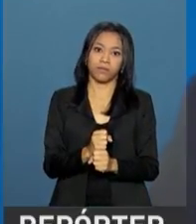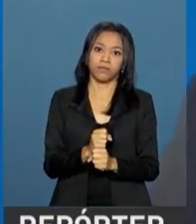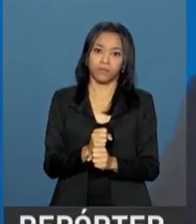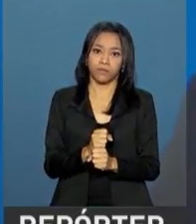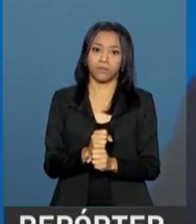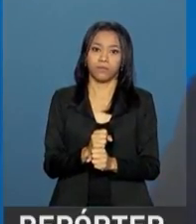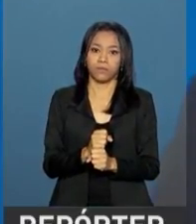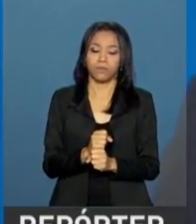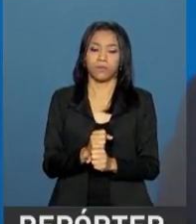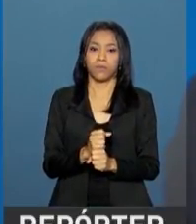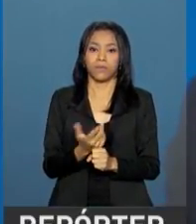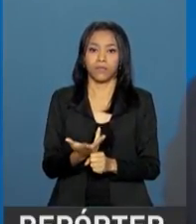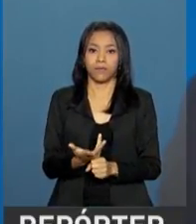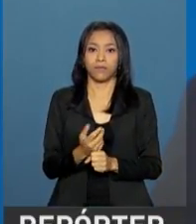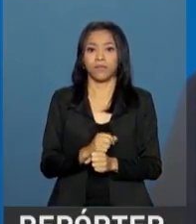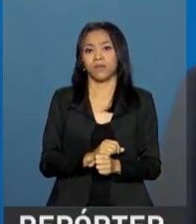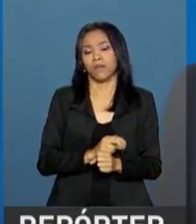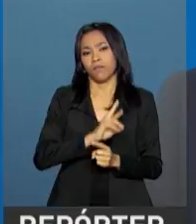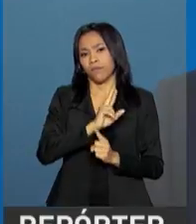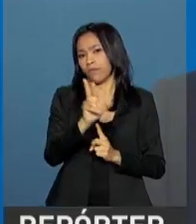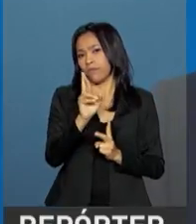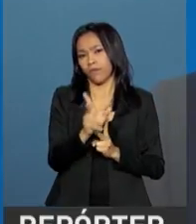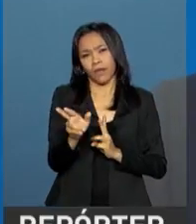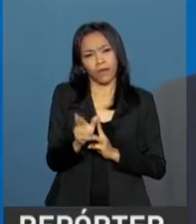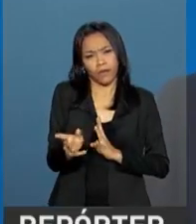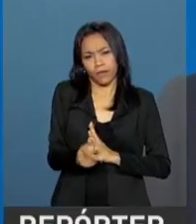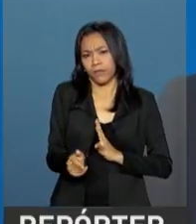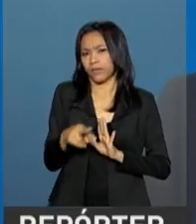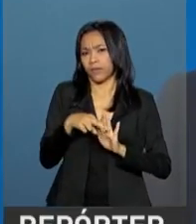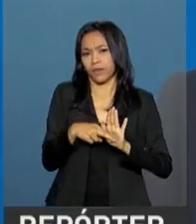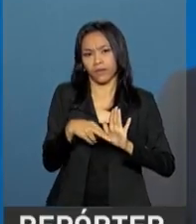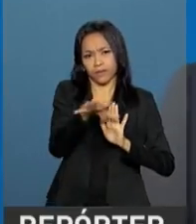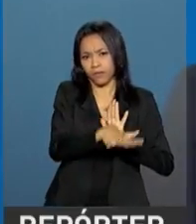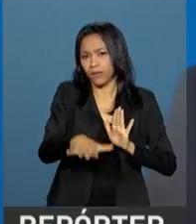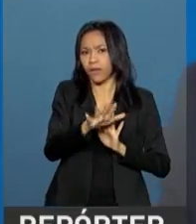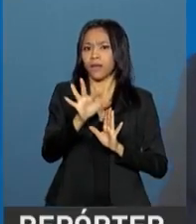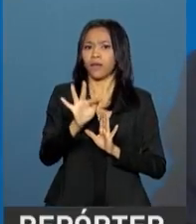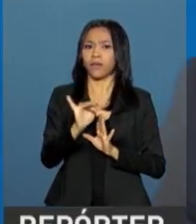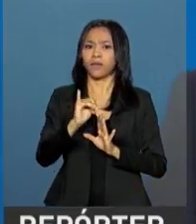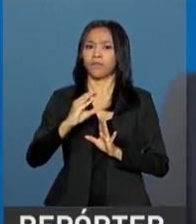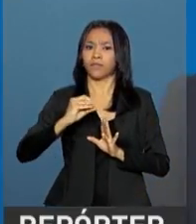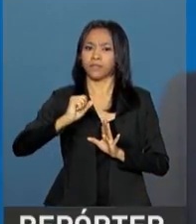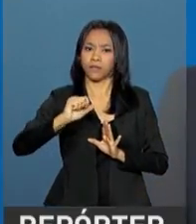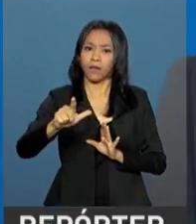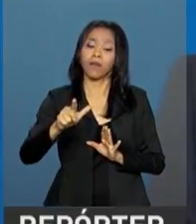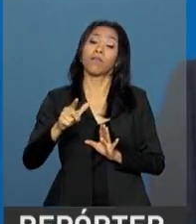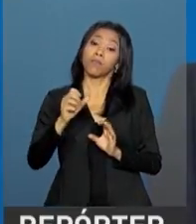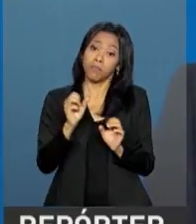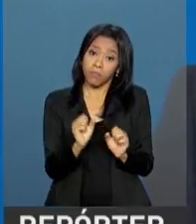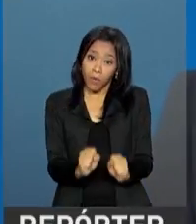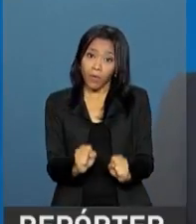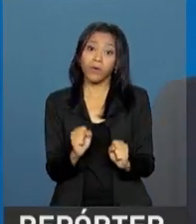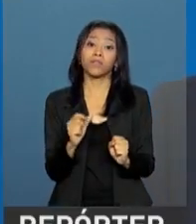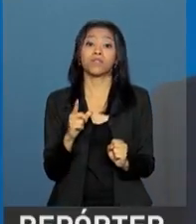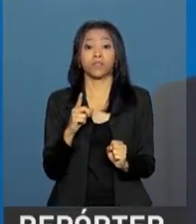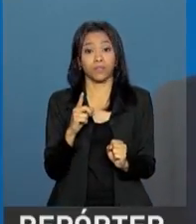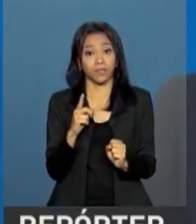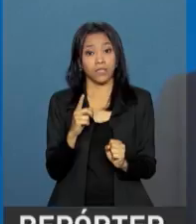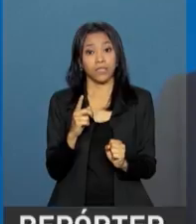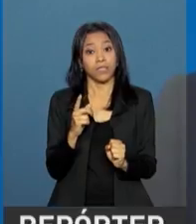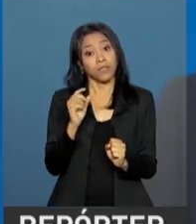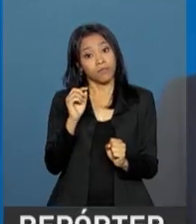de várias das medidas fiscais em termos agregados inclusive pode ter um efeito para o ano de